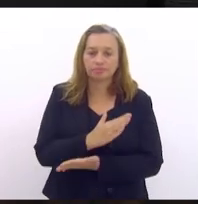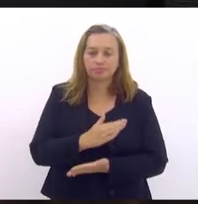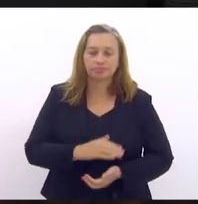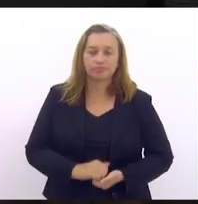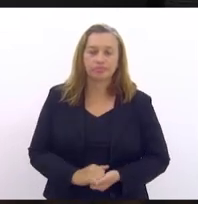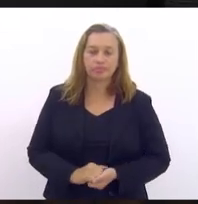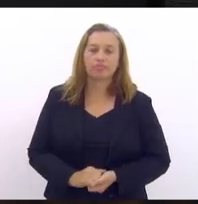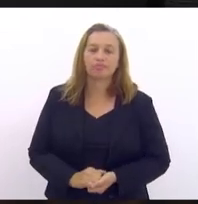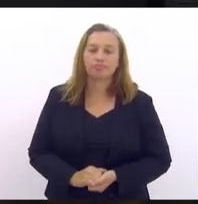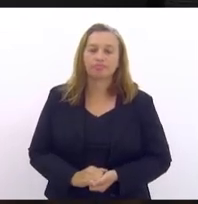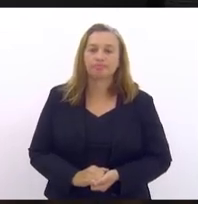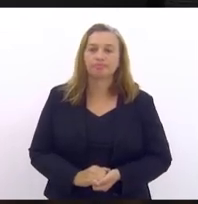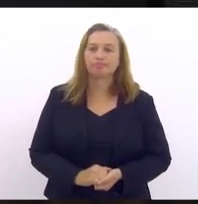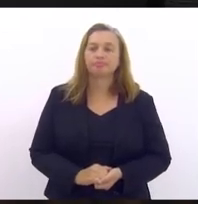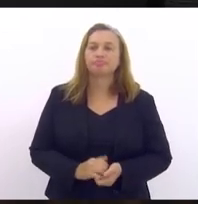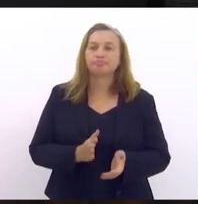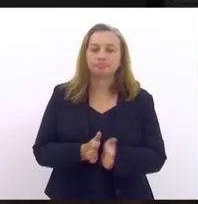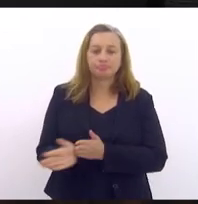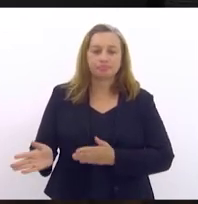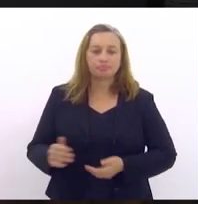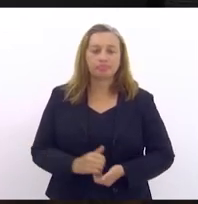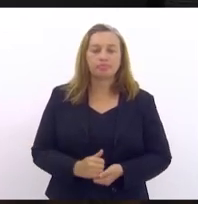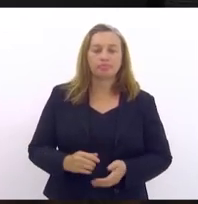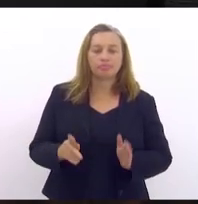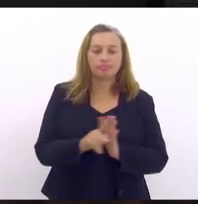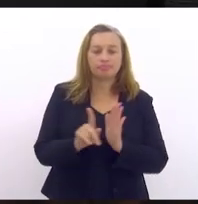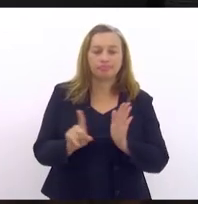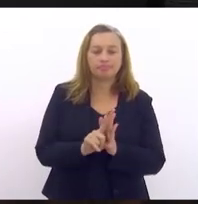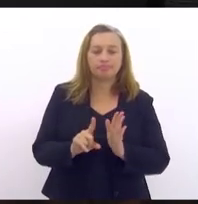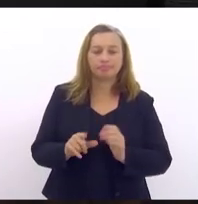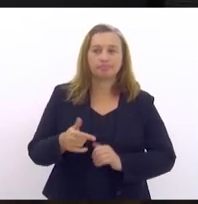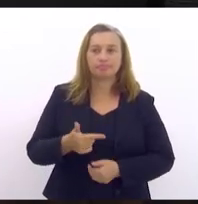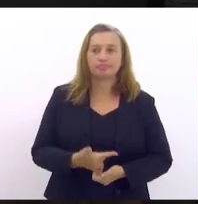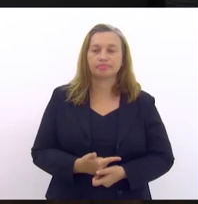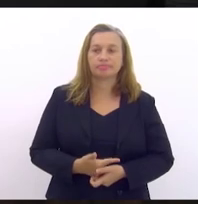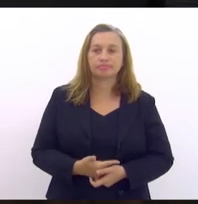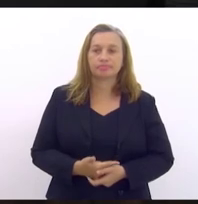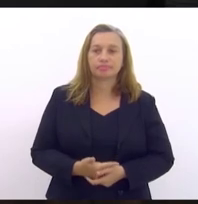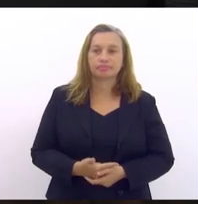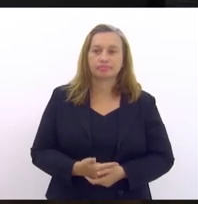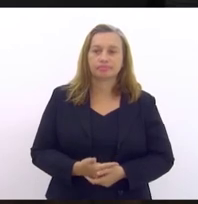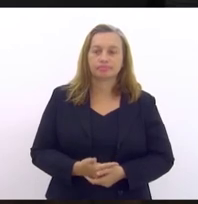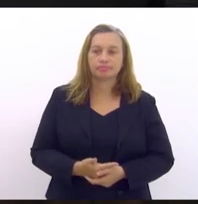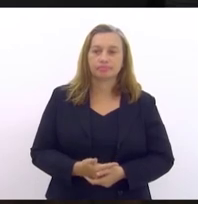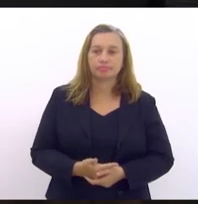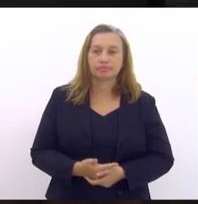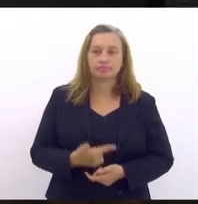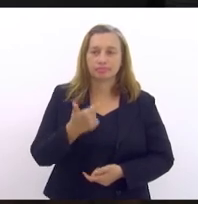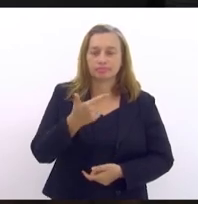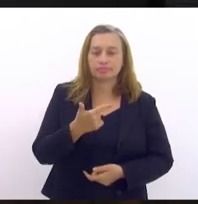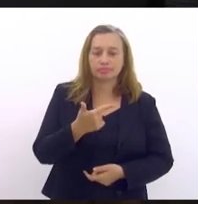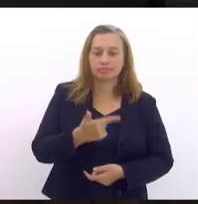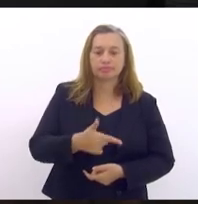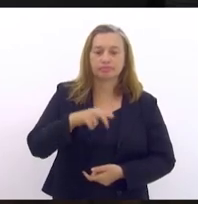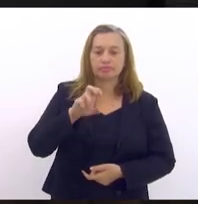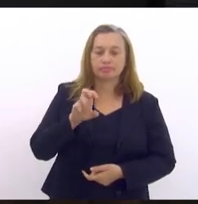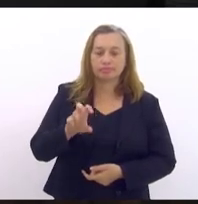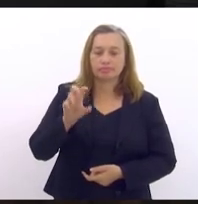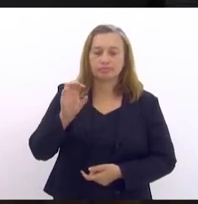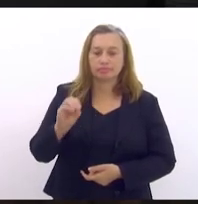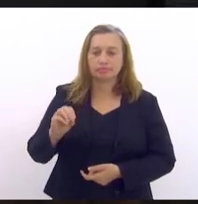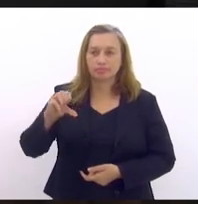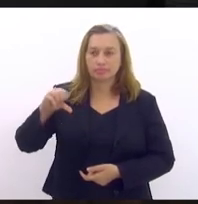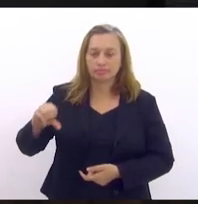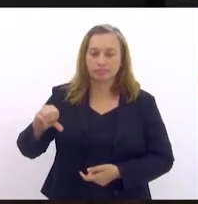estão. Aprovado, vai autógrafo. Projeto de lei. Manda subir logo a publicações. Projeto de lei número